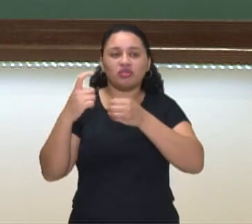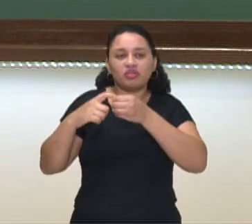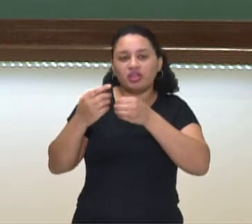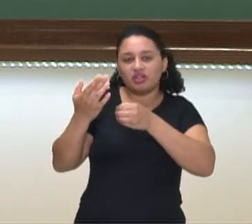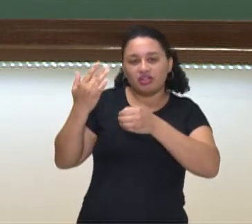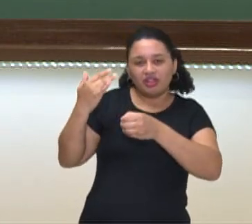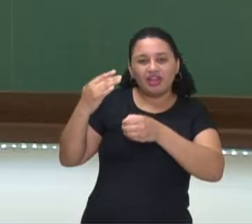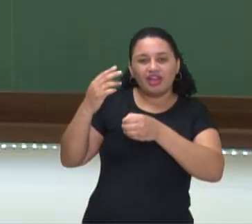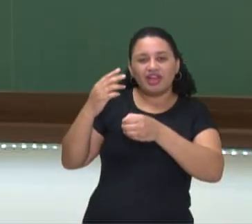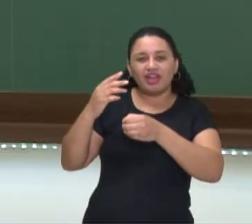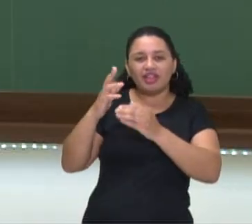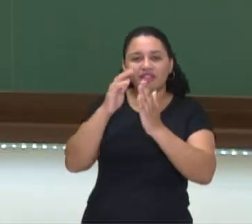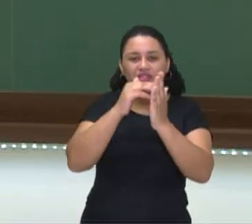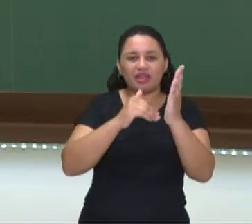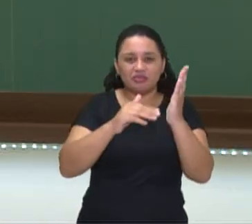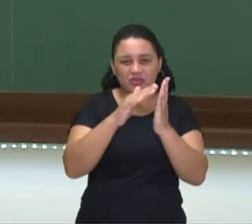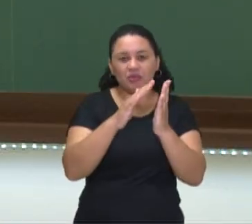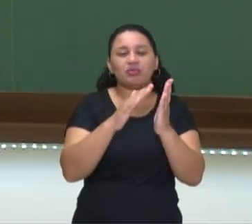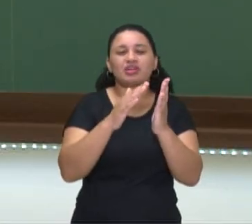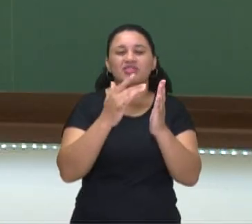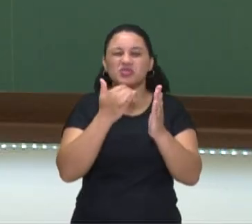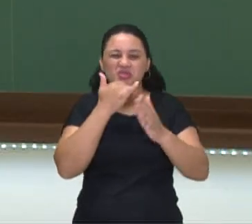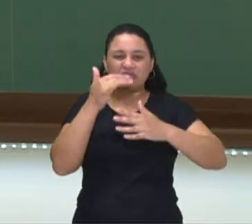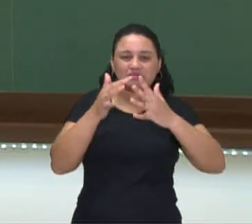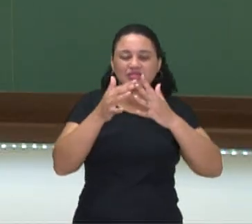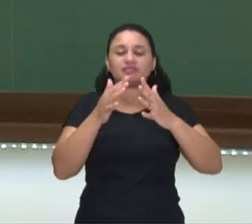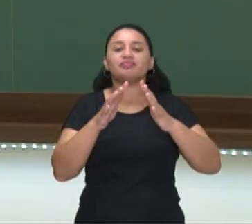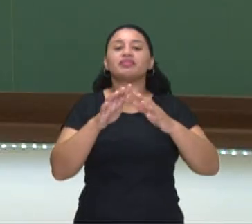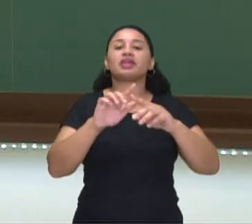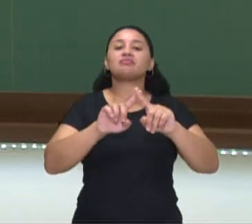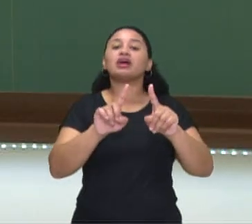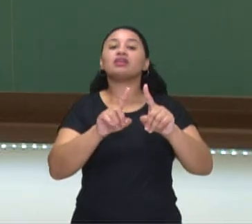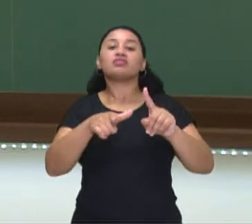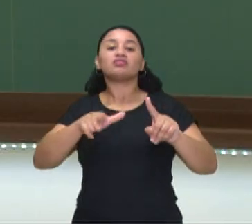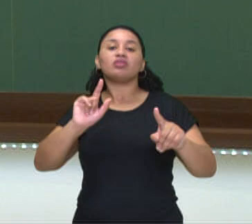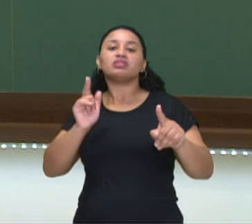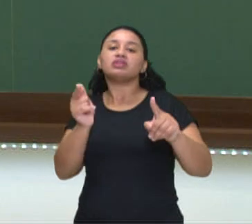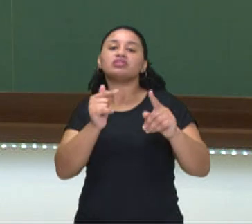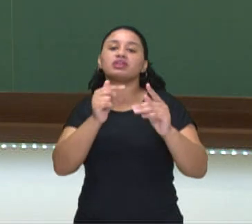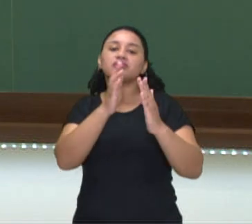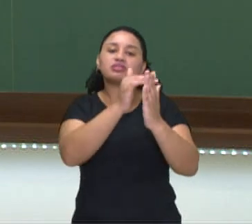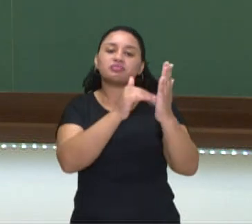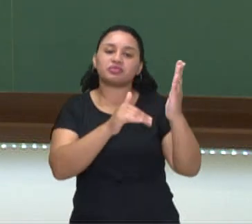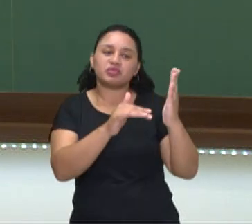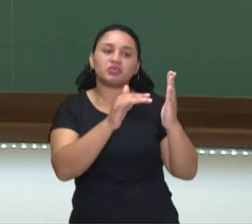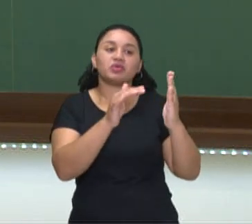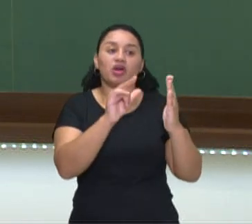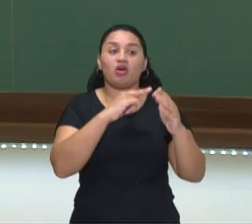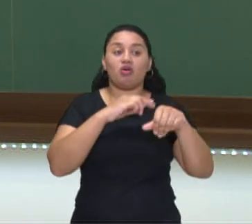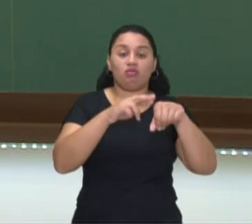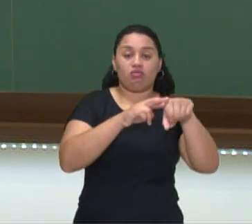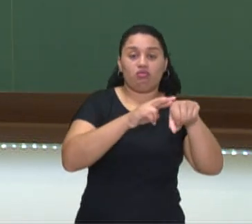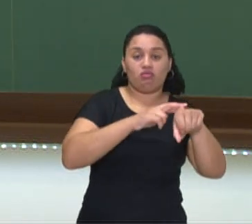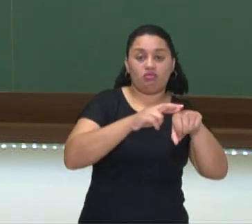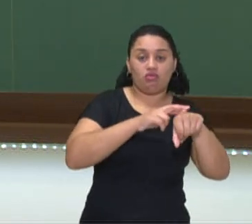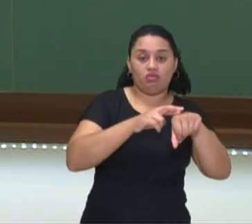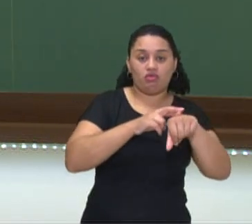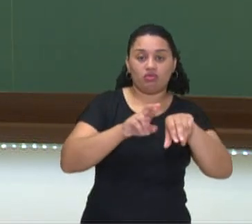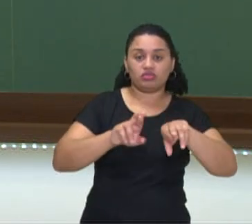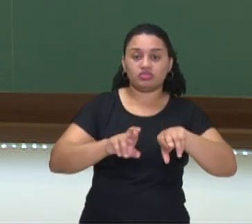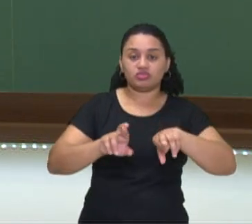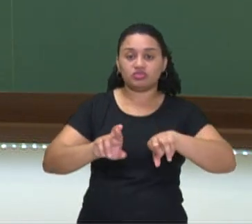Em Van Gogh, desculpe, nós temos, né, esse contraste do violeta, né, do roxo